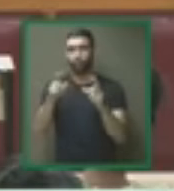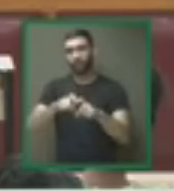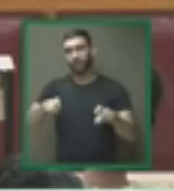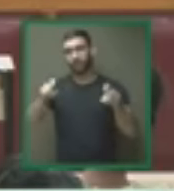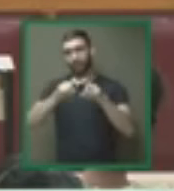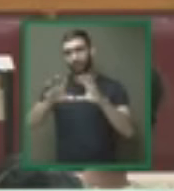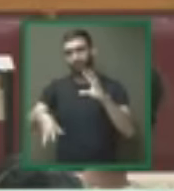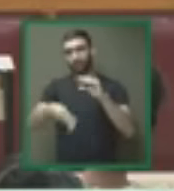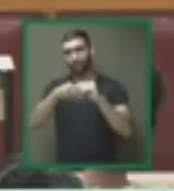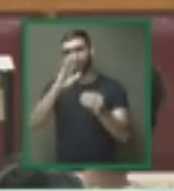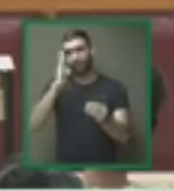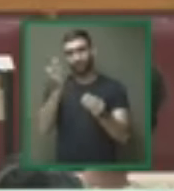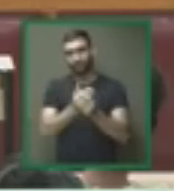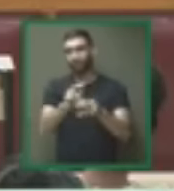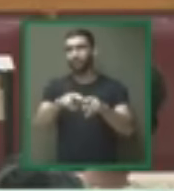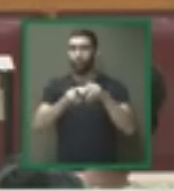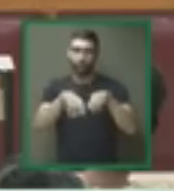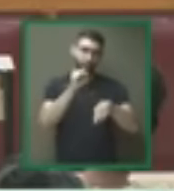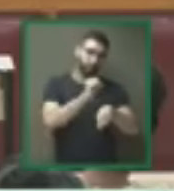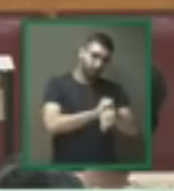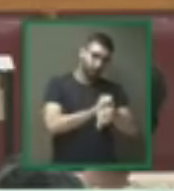processo. Aí a gente fica o tempo todo